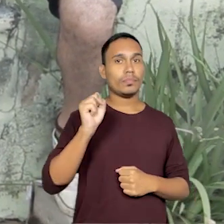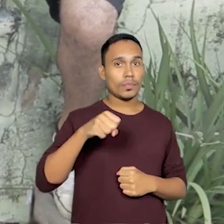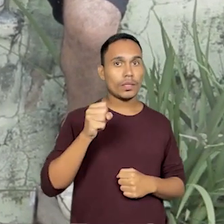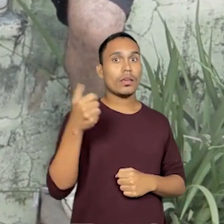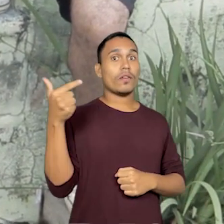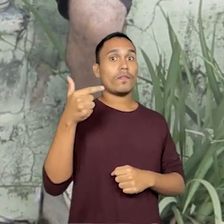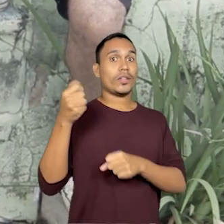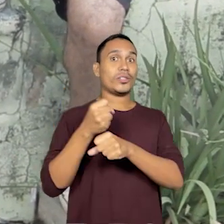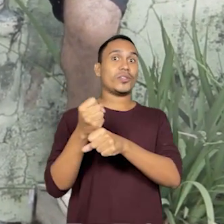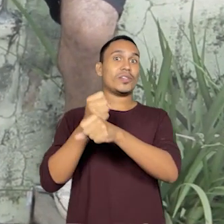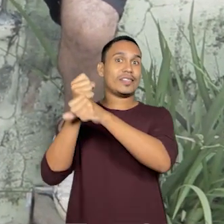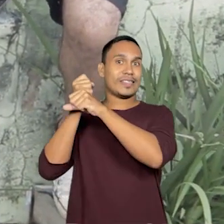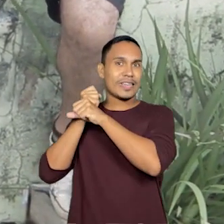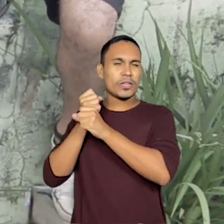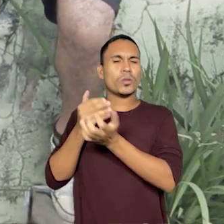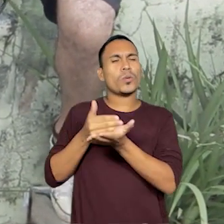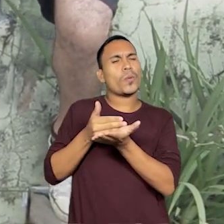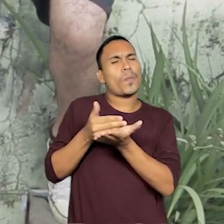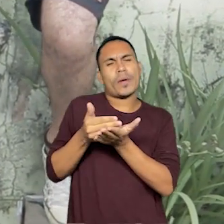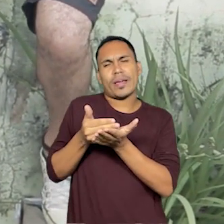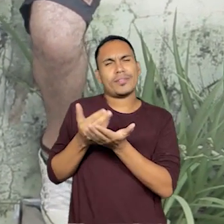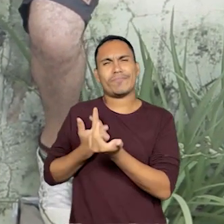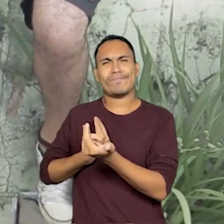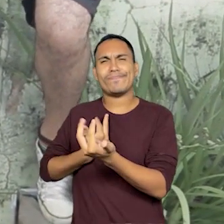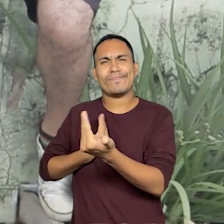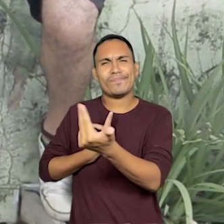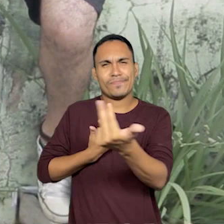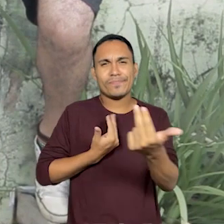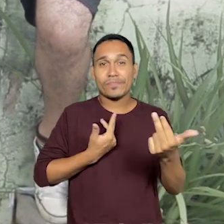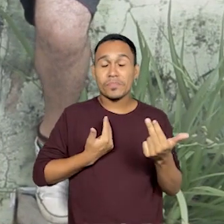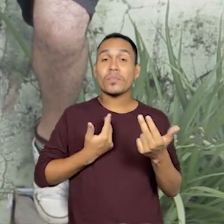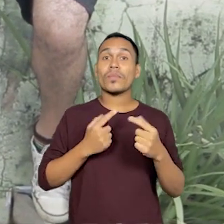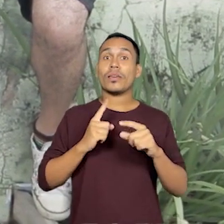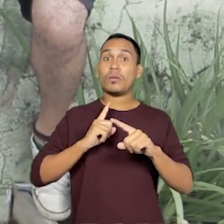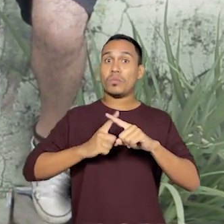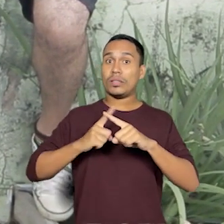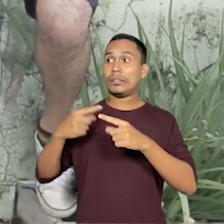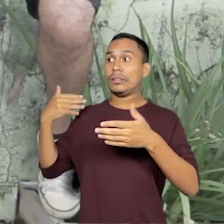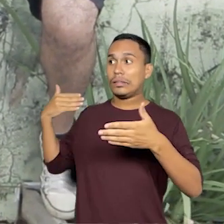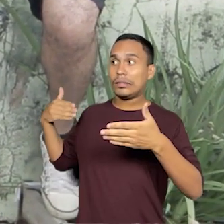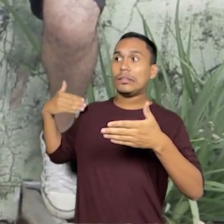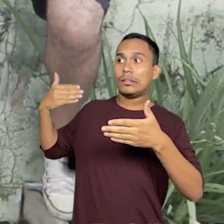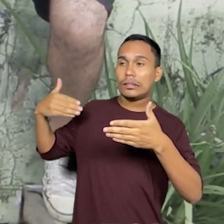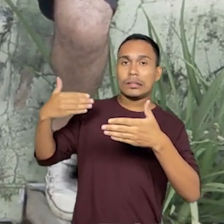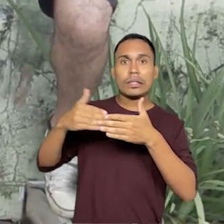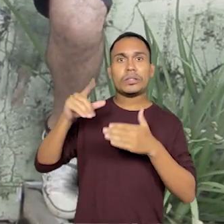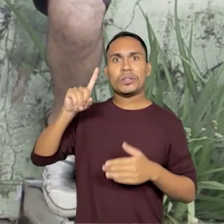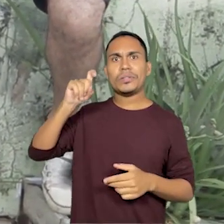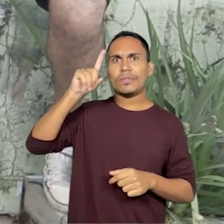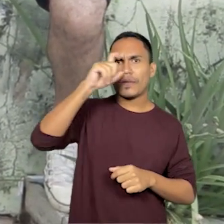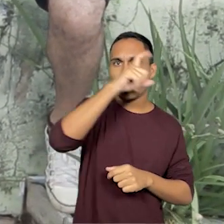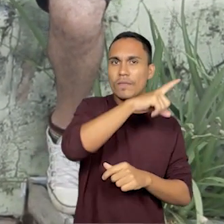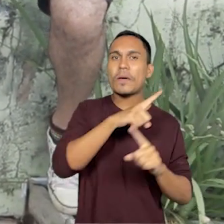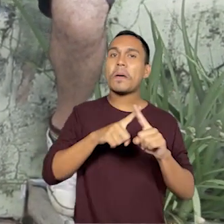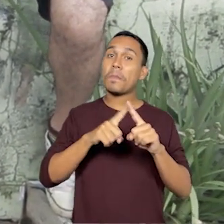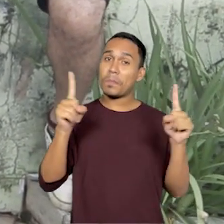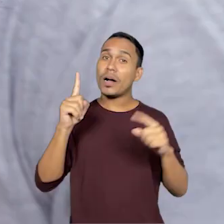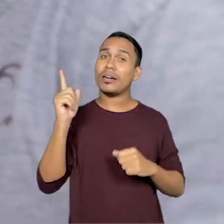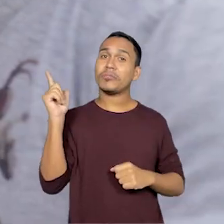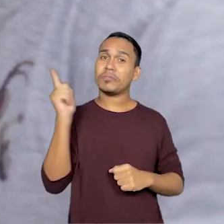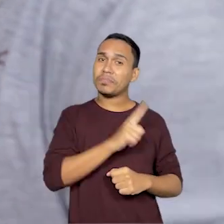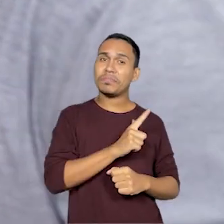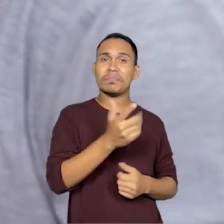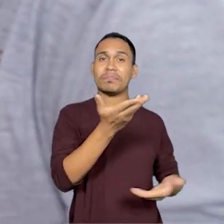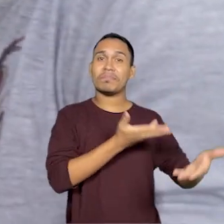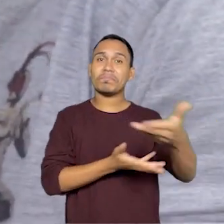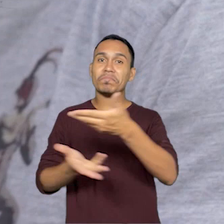e baixos, o começo é como de todo mundo, né? De dificuldades, aliás, a estrada também é de dificuldades, mas a gente conseguiu construir uma relação